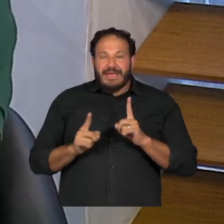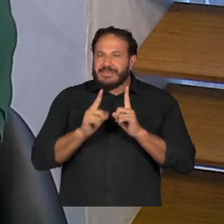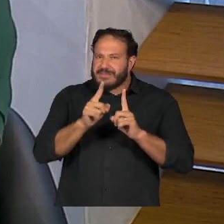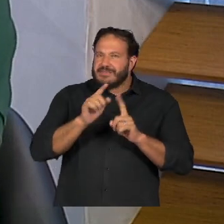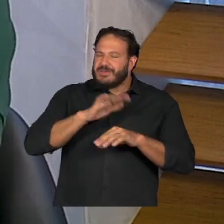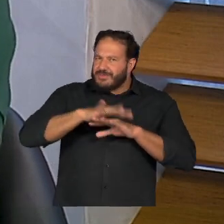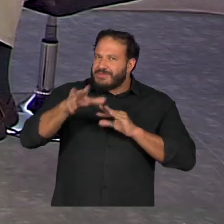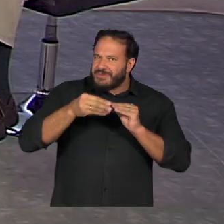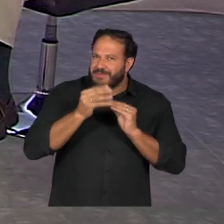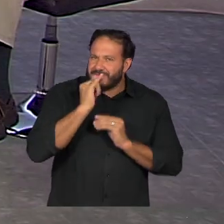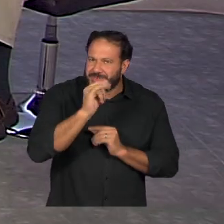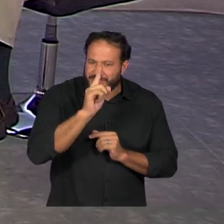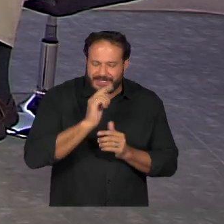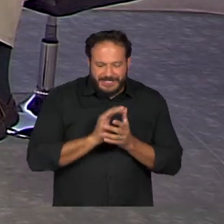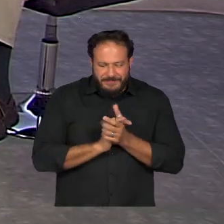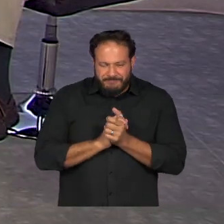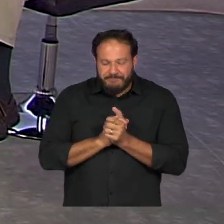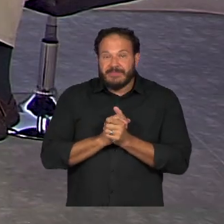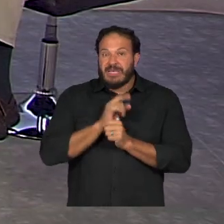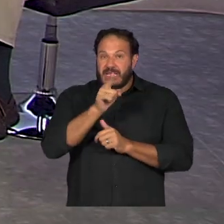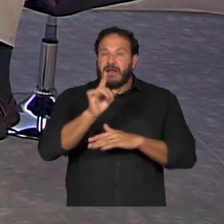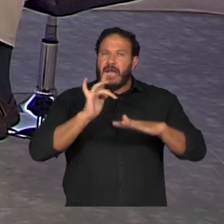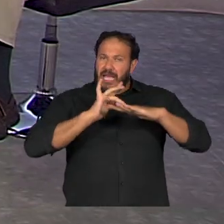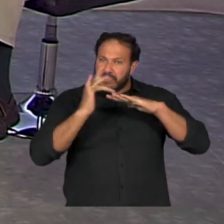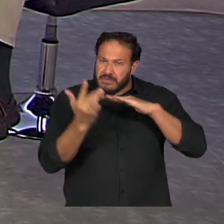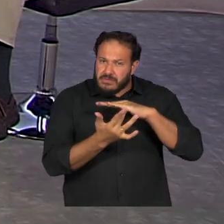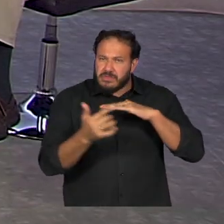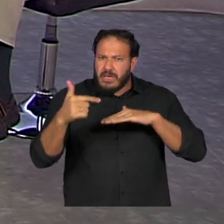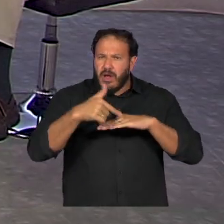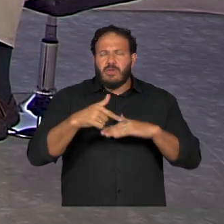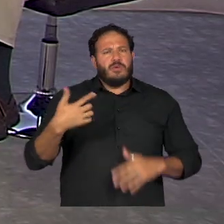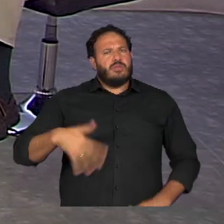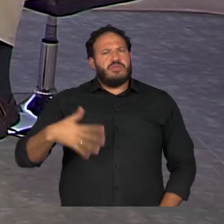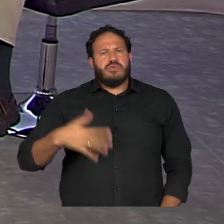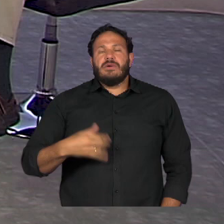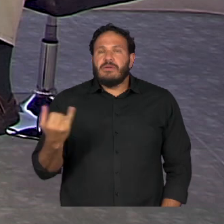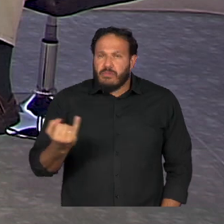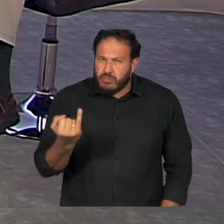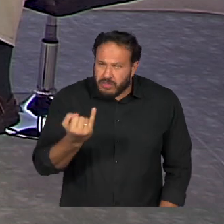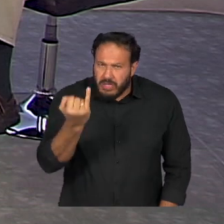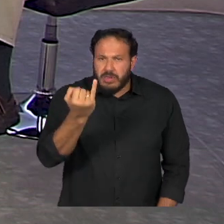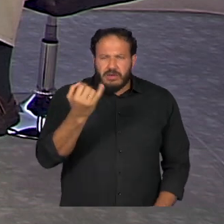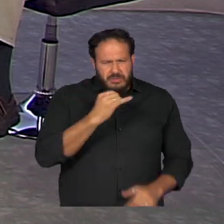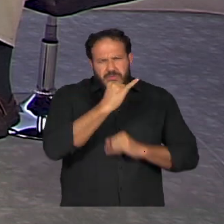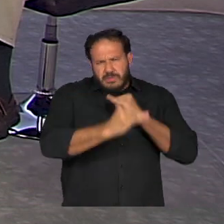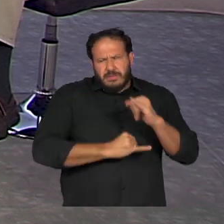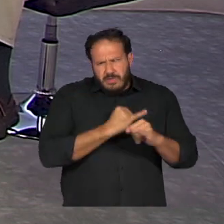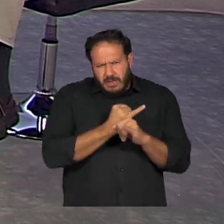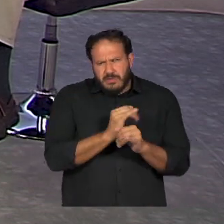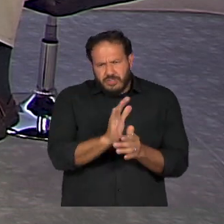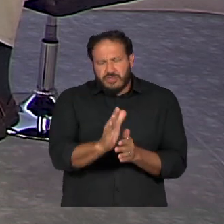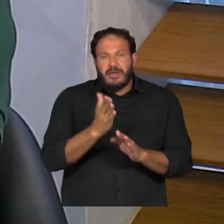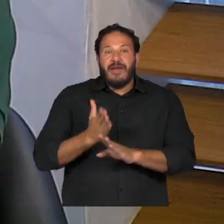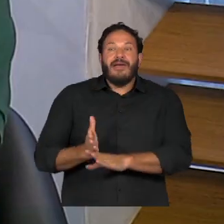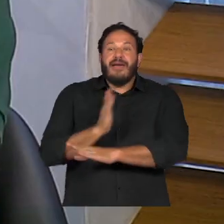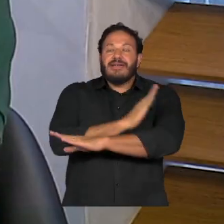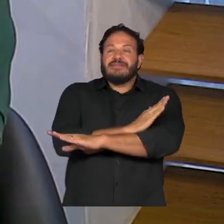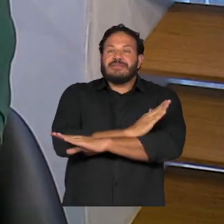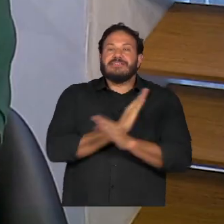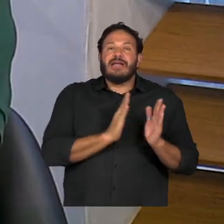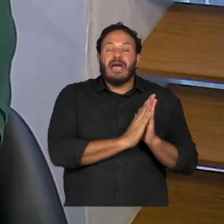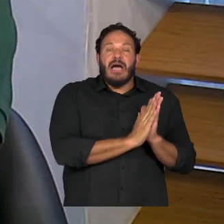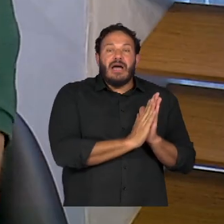coisa Claro as redes sociais foram muito importante particularmente a internet na época da